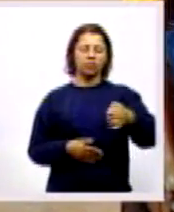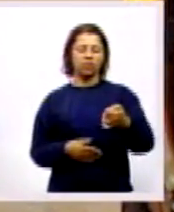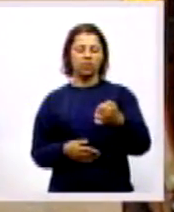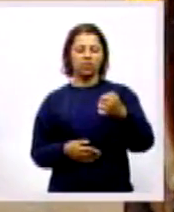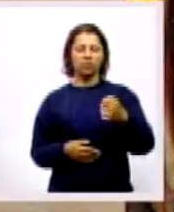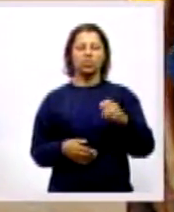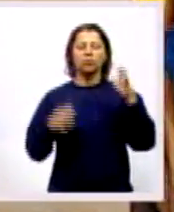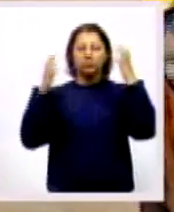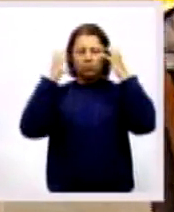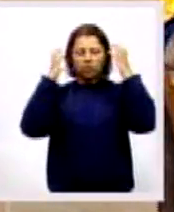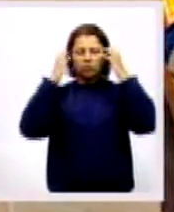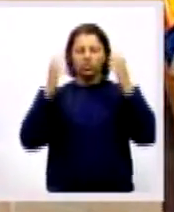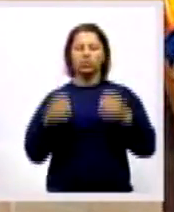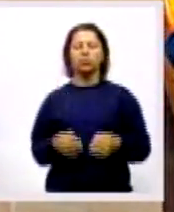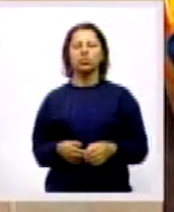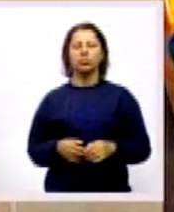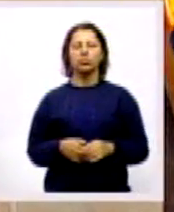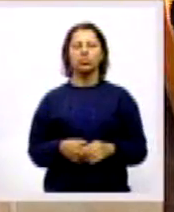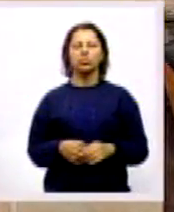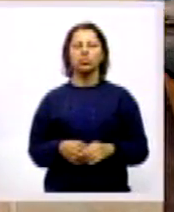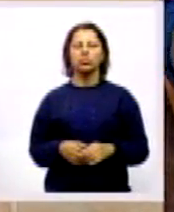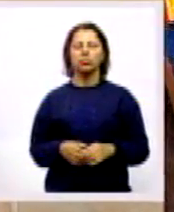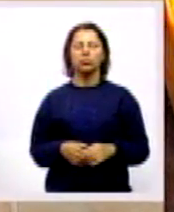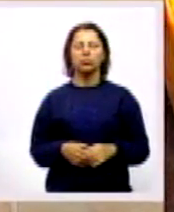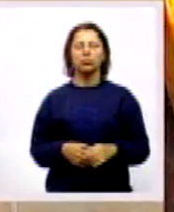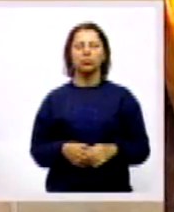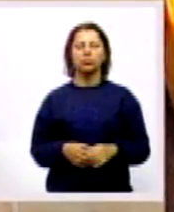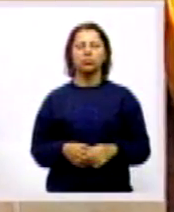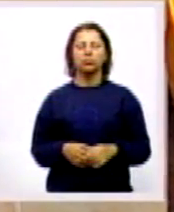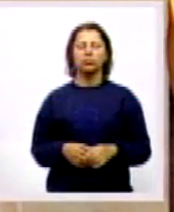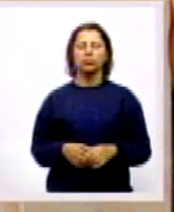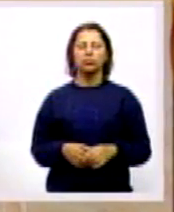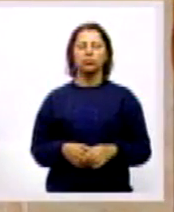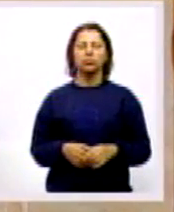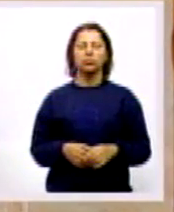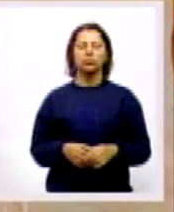viu alguém procurando algum endereço com rádio alto? Todo mundo desliga.